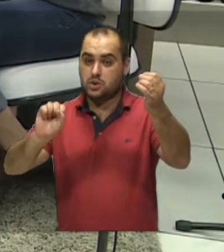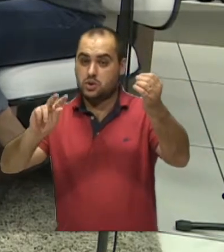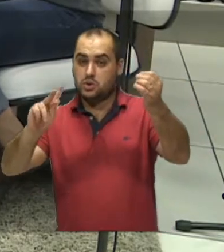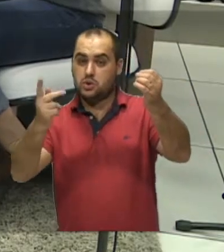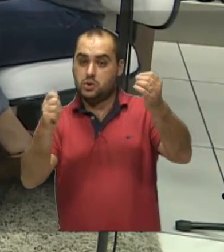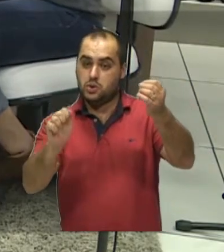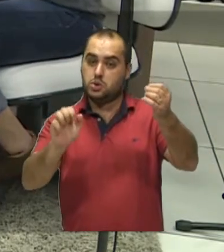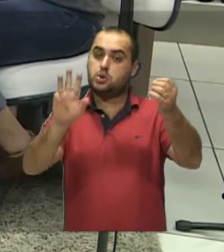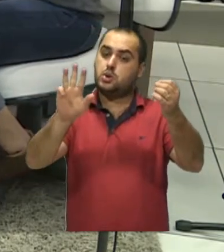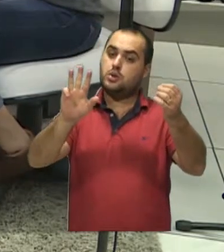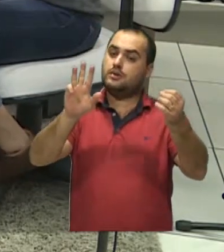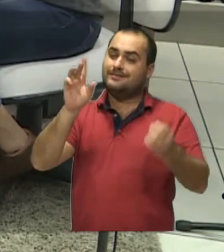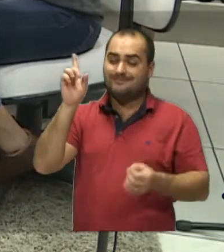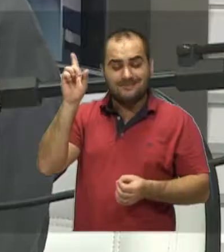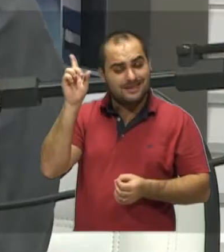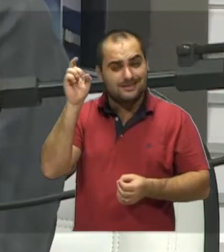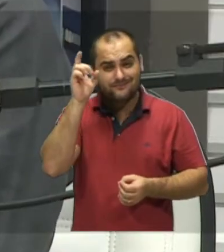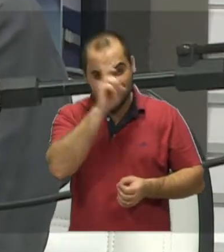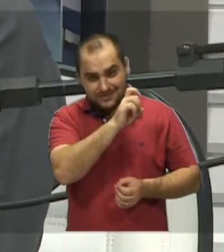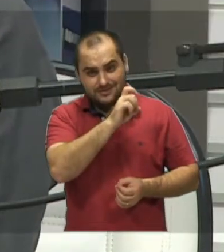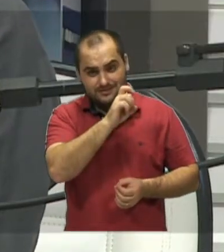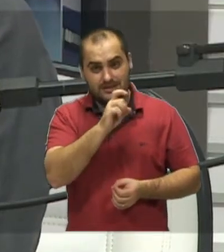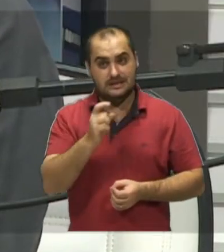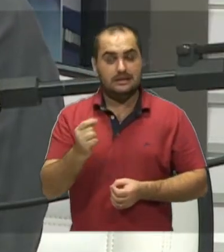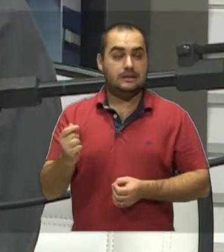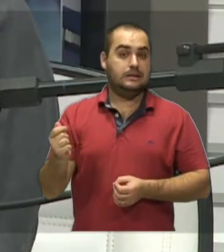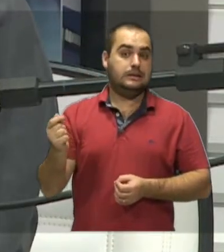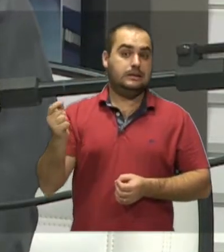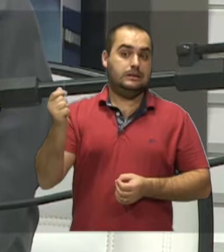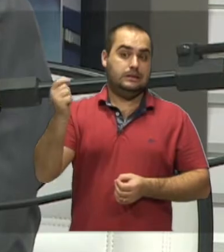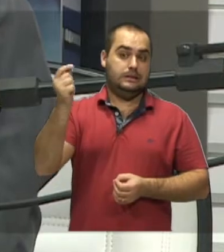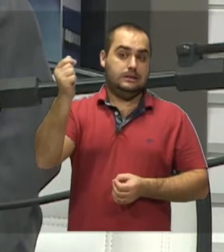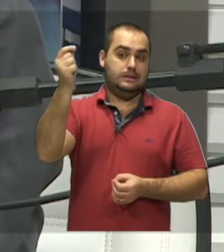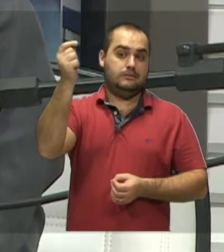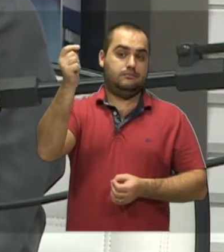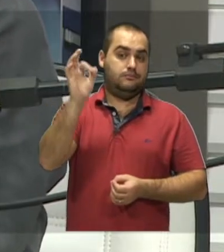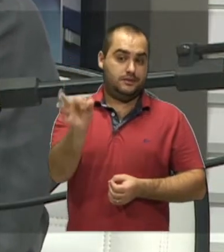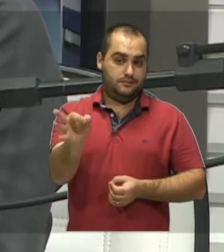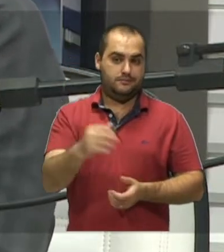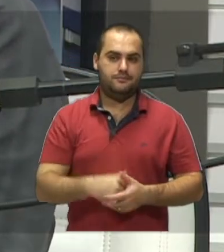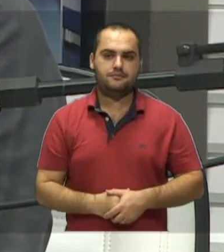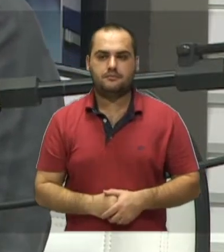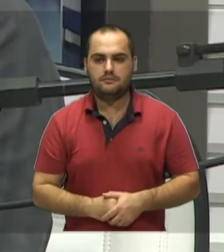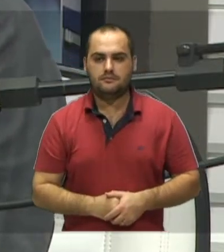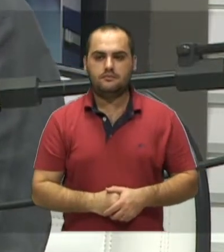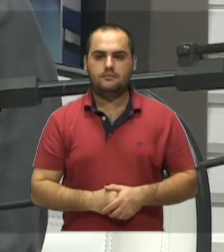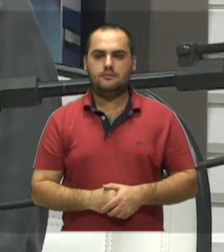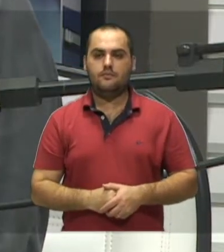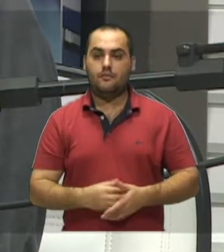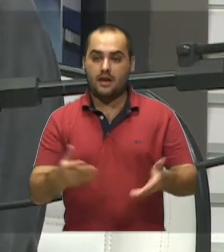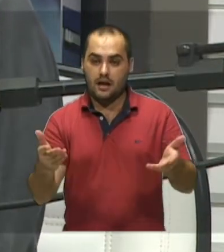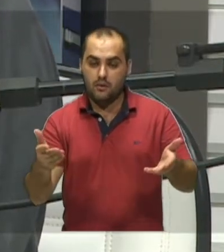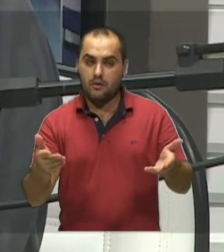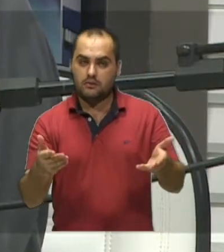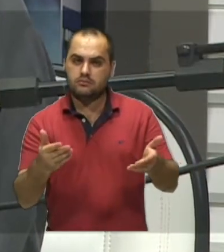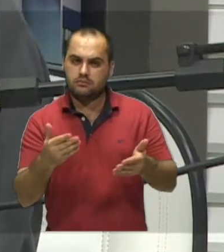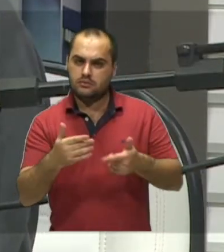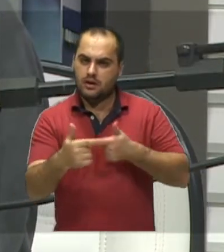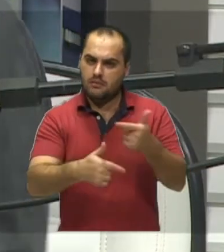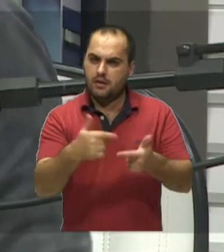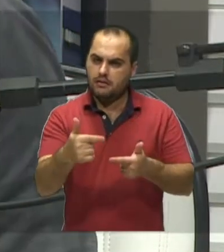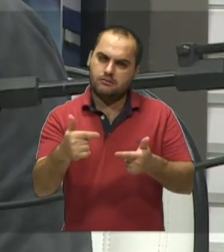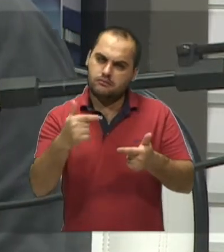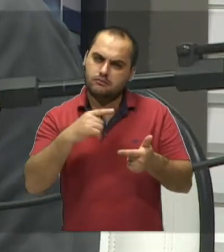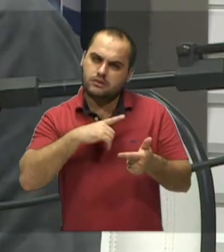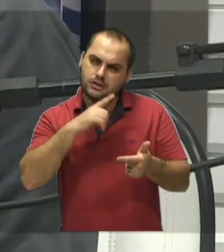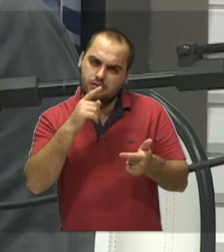claro, é muito mais complicado, né? Encarece bastante, né? Então, agora, provavelmente, o próximo trabalho vai ser um pouquinho mais enxuto. Eu